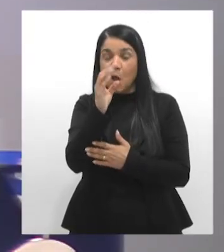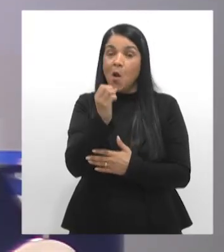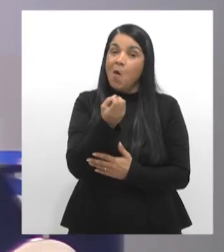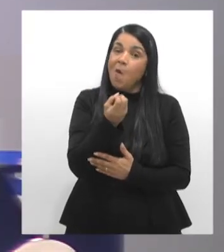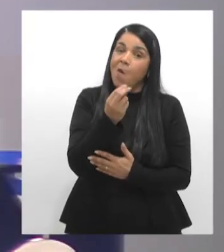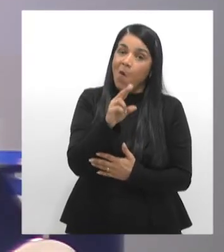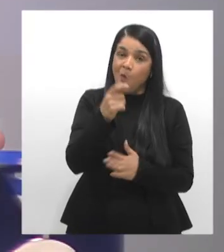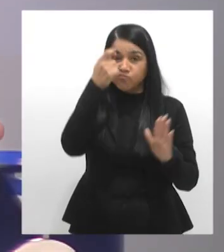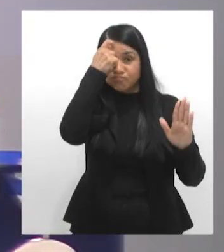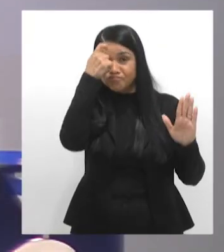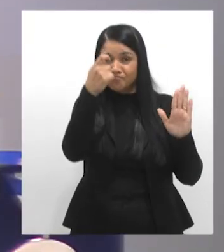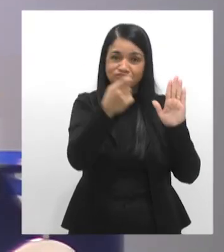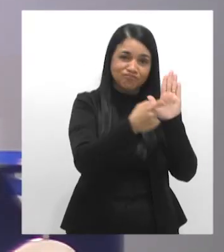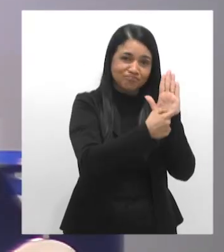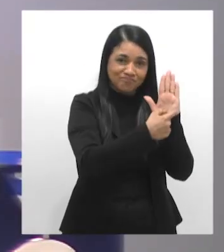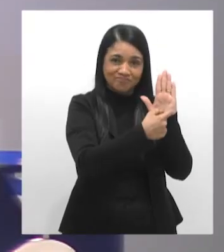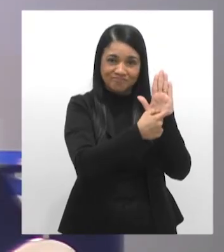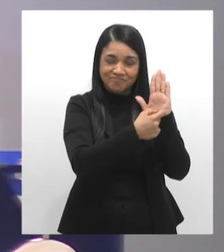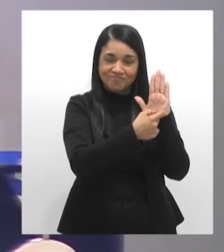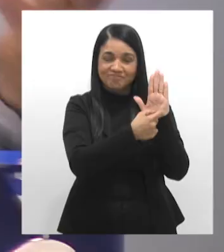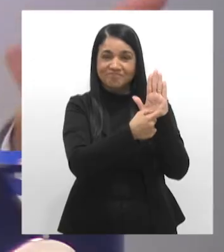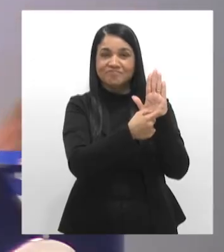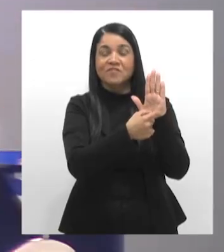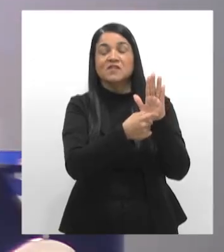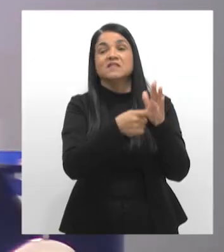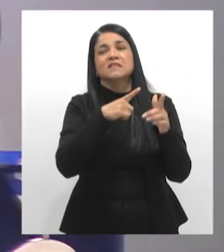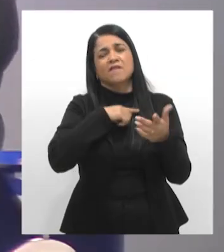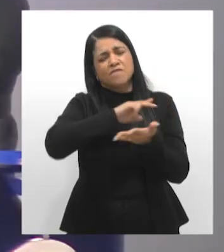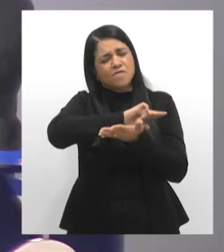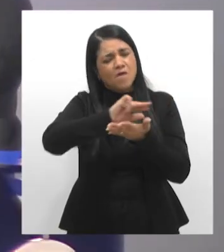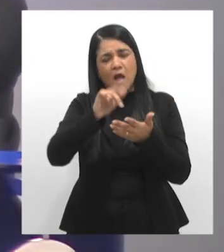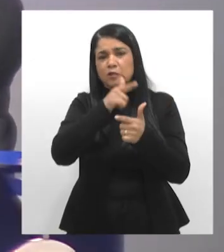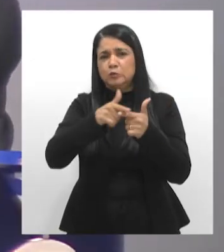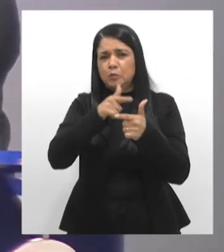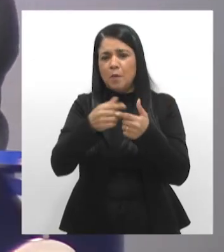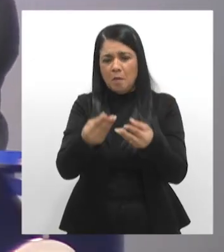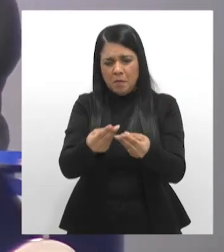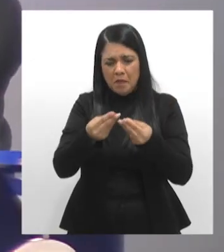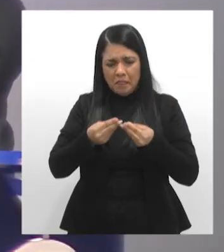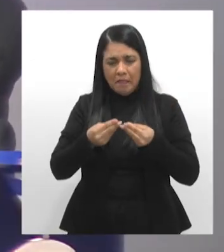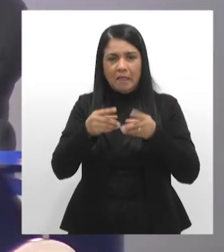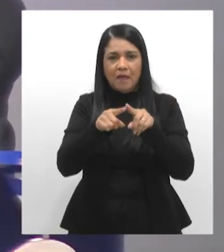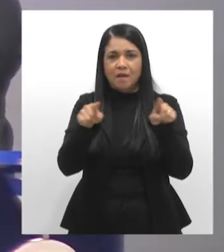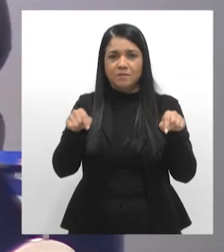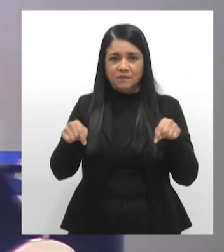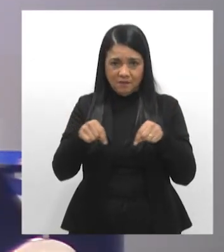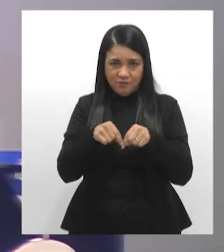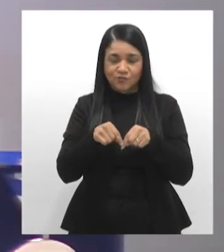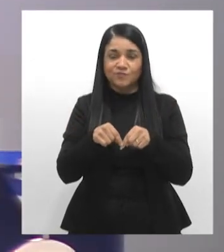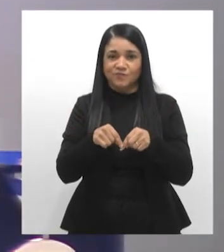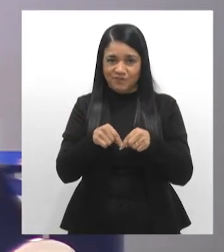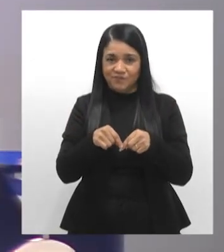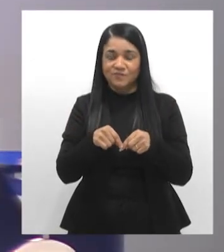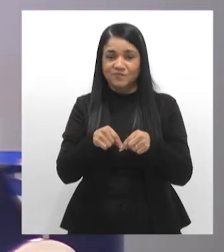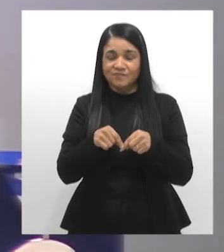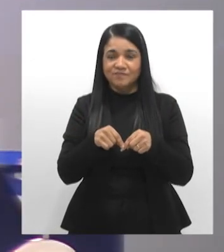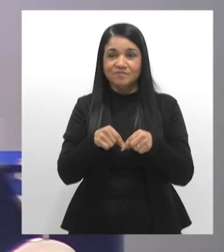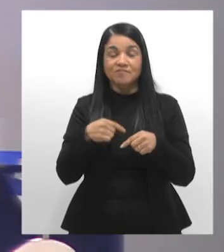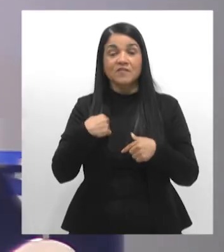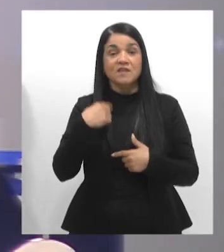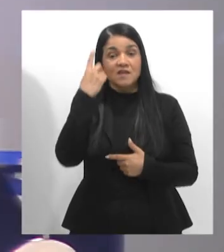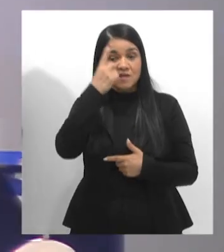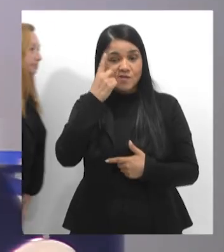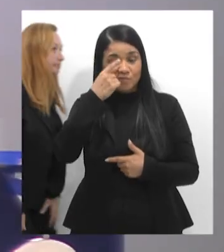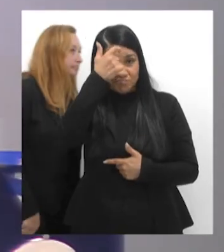artificial, tal a gama de problemas que chegam em cada gabinete. E o